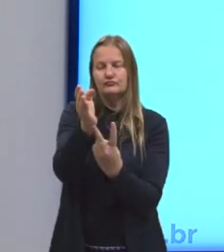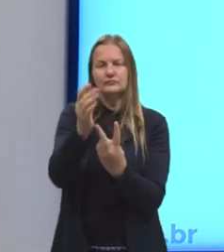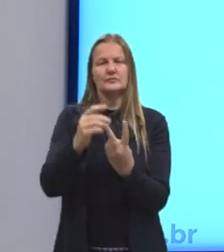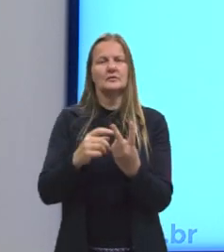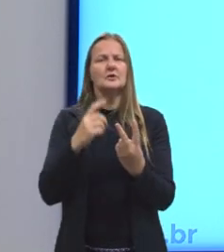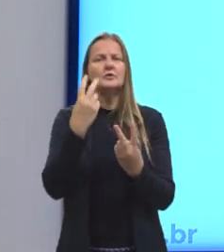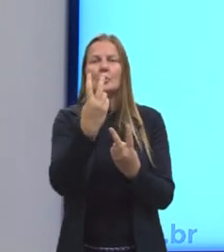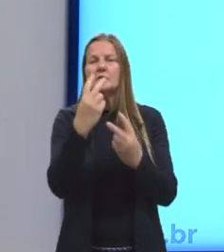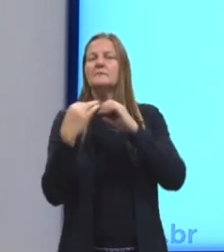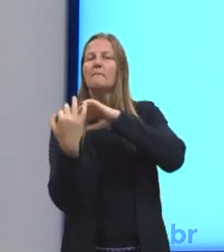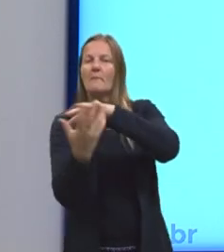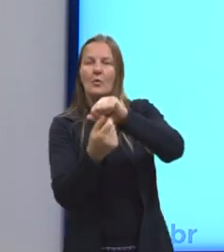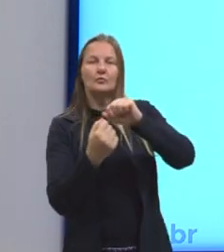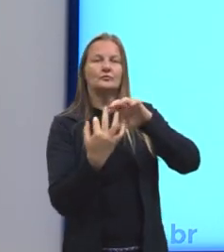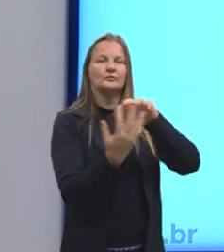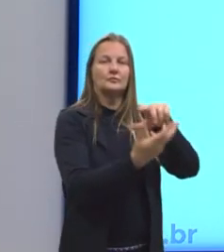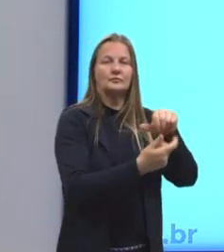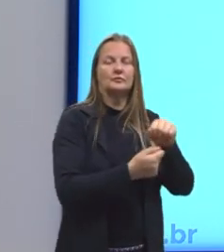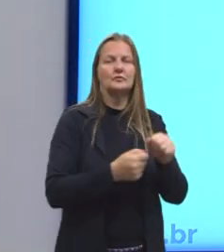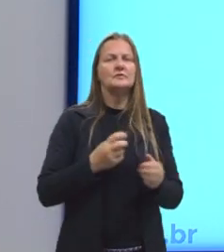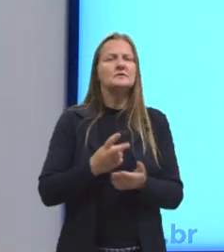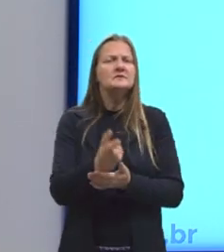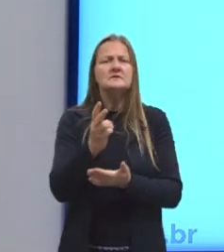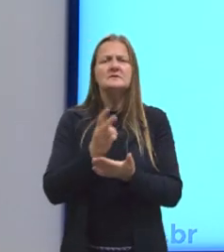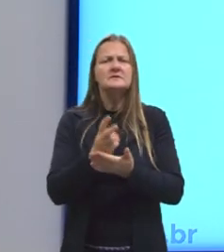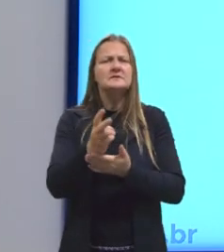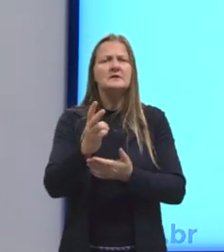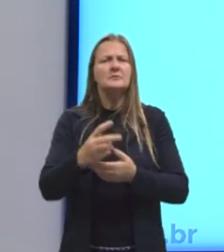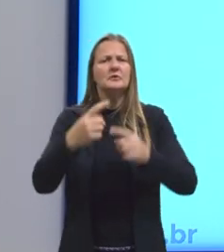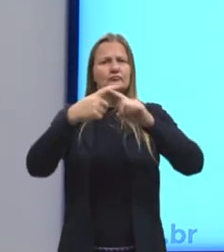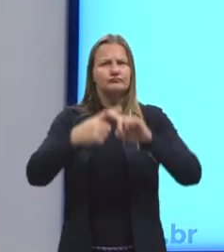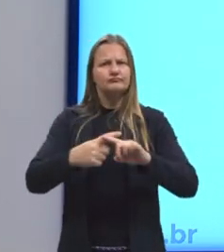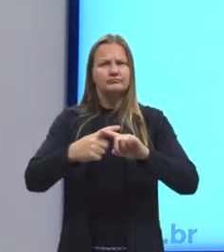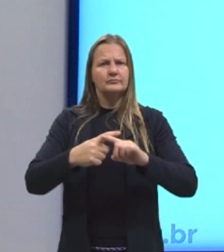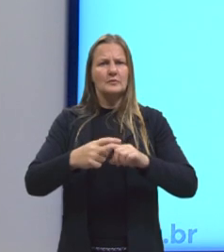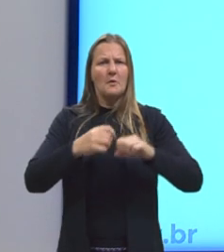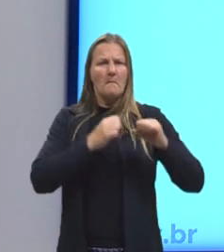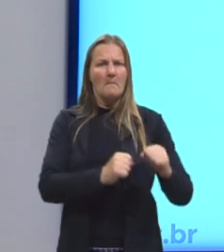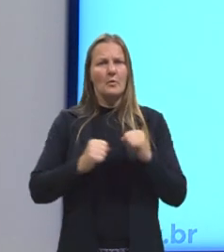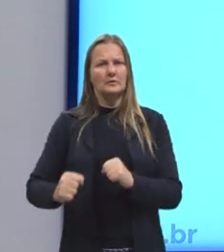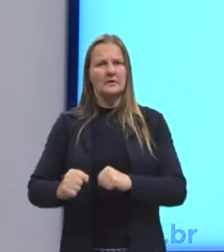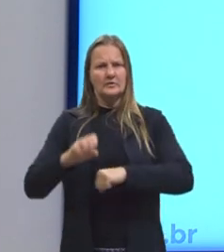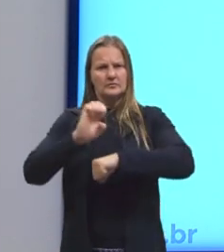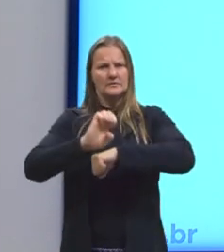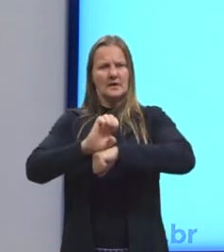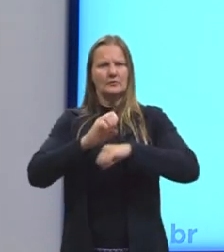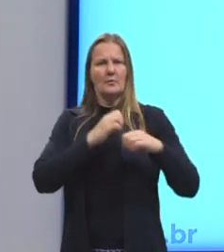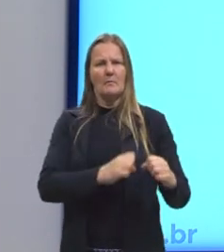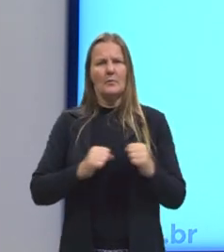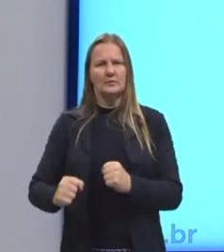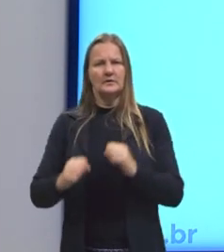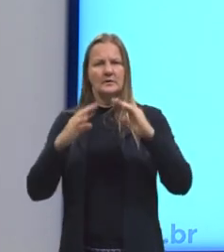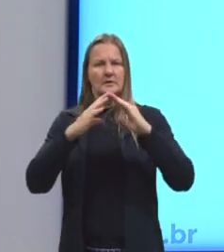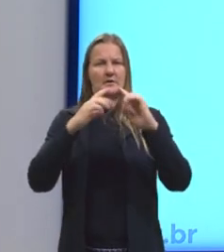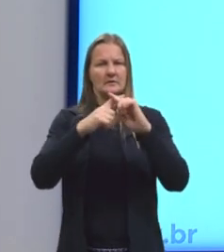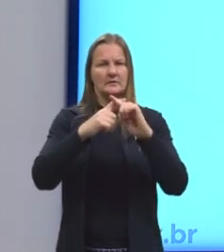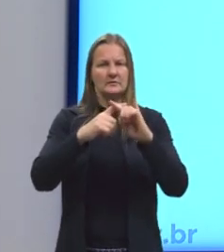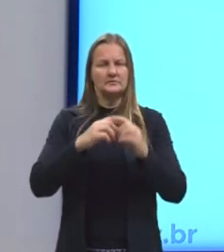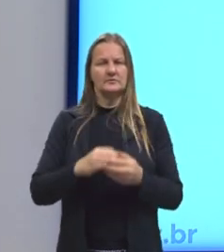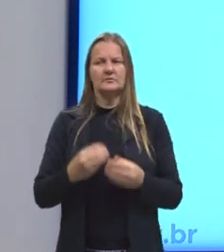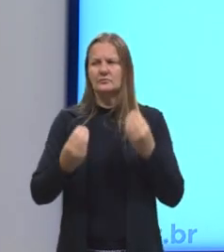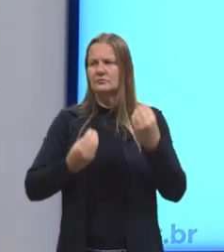mundos sempre olha só confronto poder do estado e o poder da Igreja o poder do estado